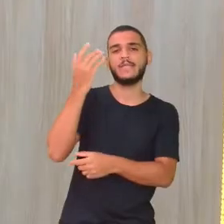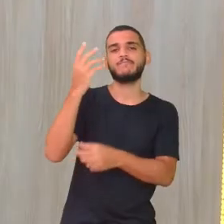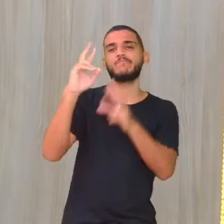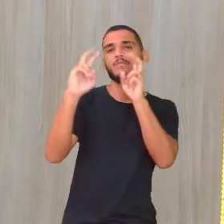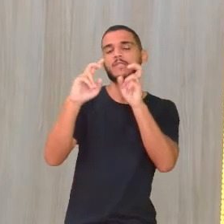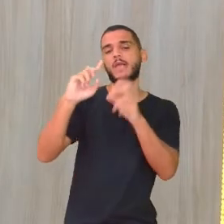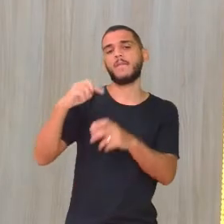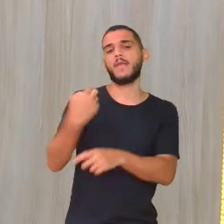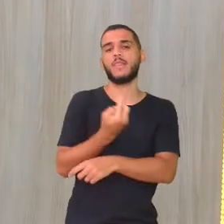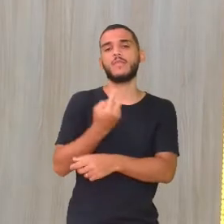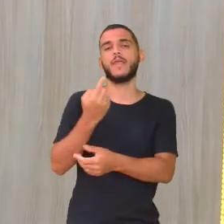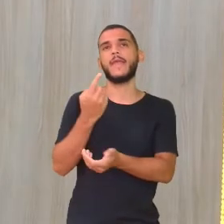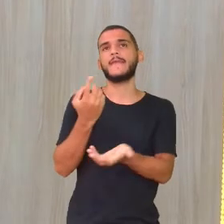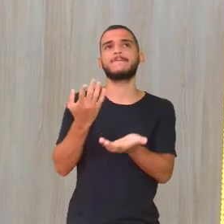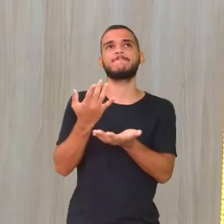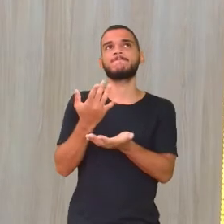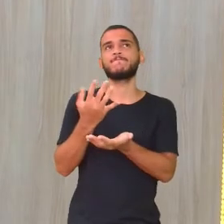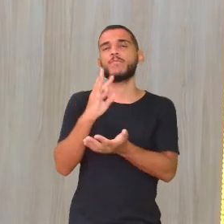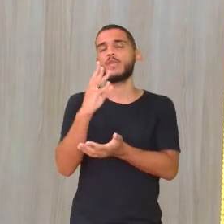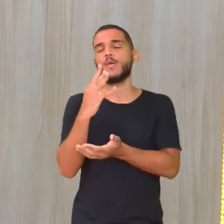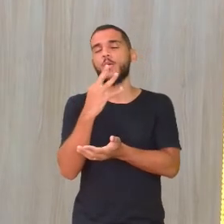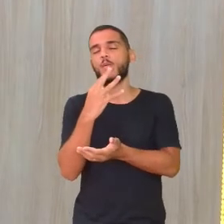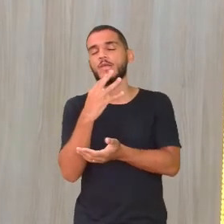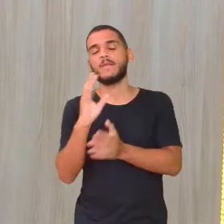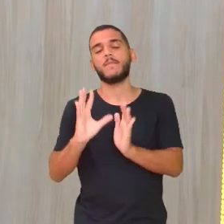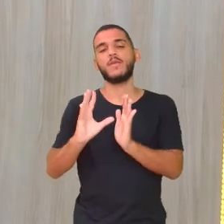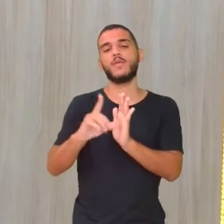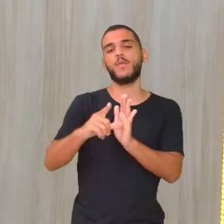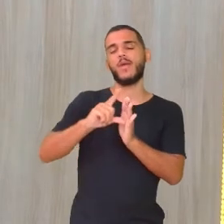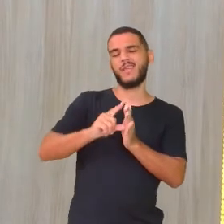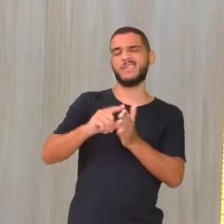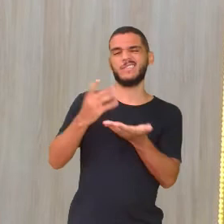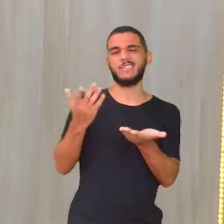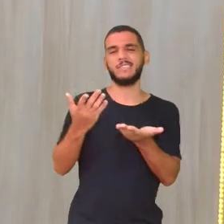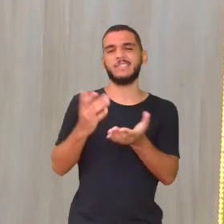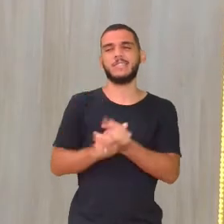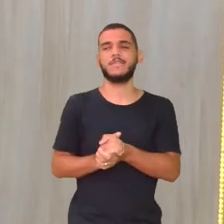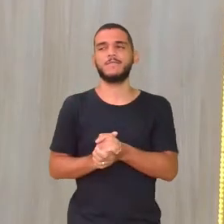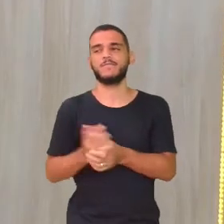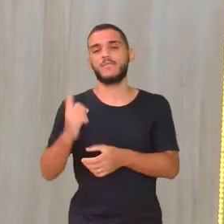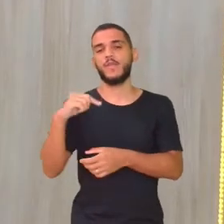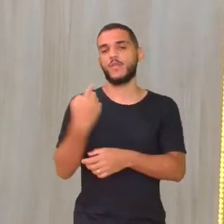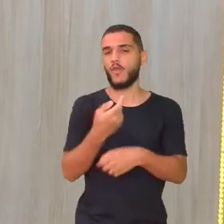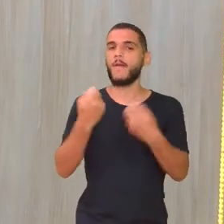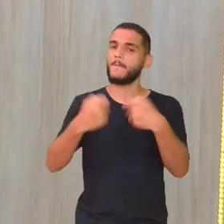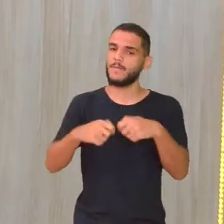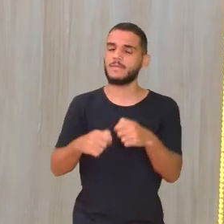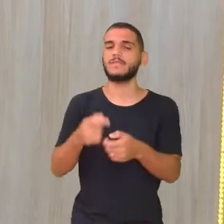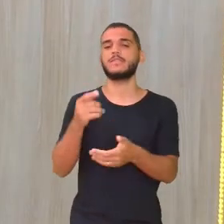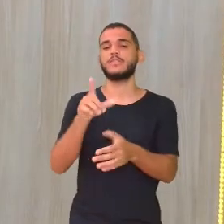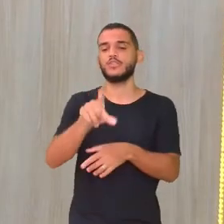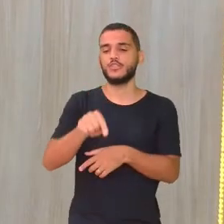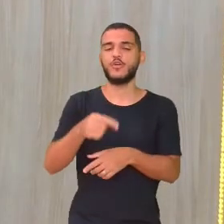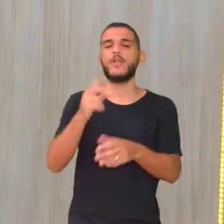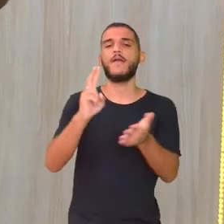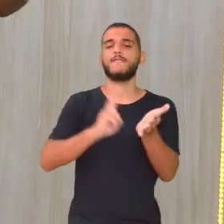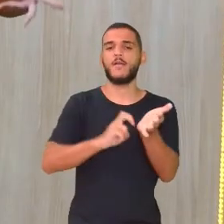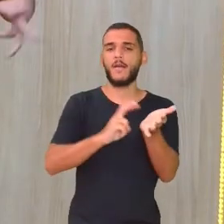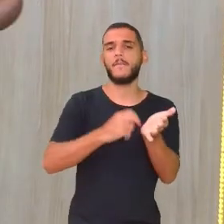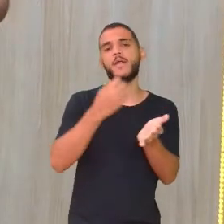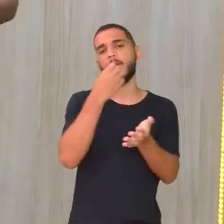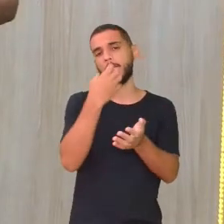domina? Porque isso é extremamente difícil, viu? Não é fácil não, mas a gente precisa escolher bem o vocabulário. Às vezes um especialista ele tem